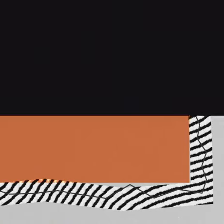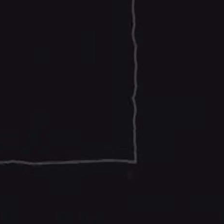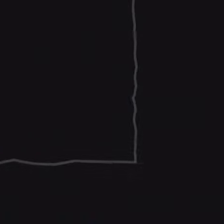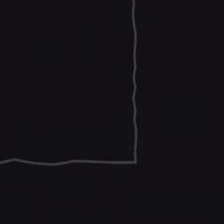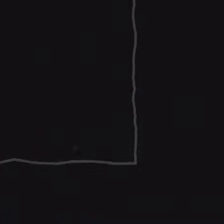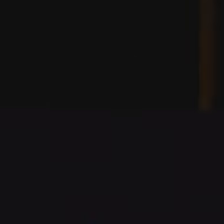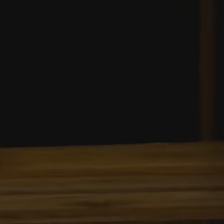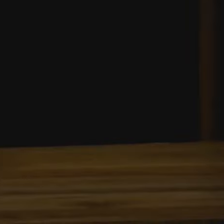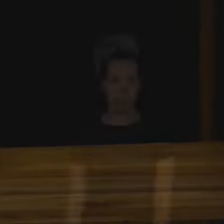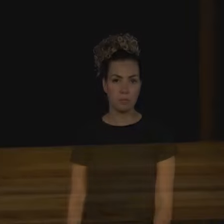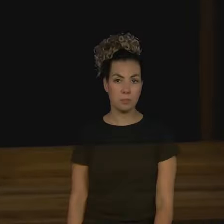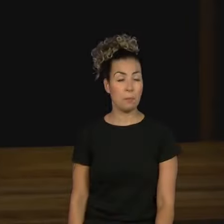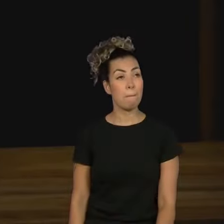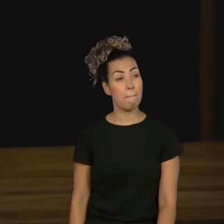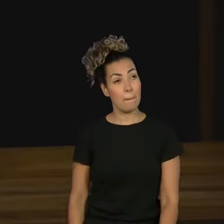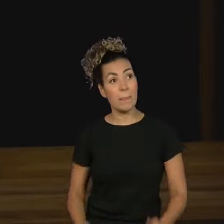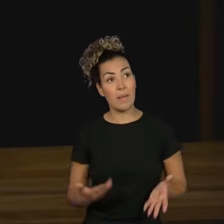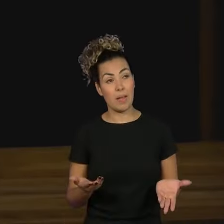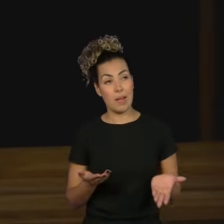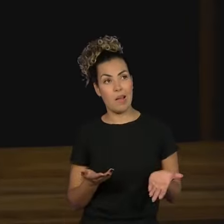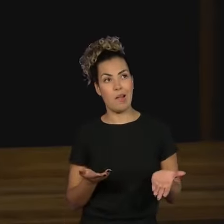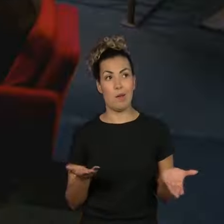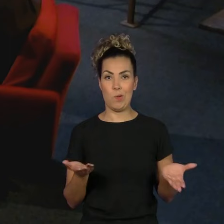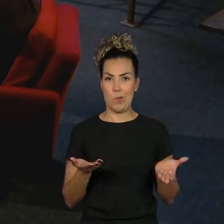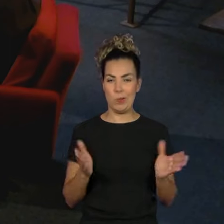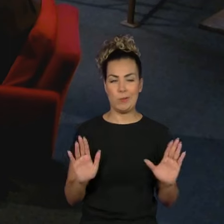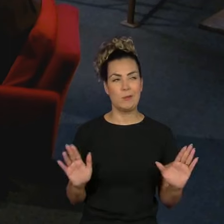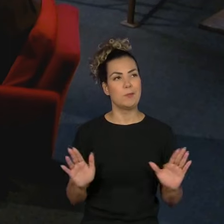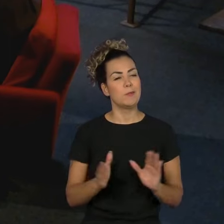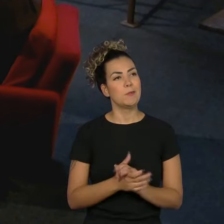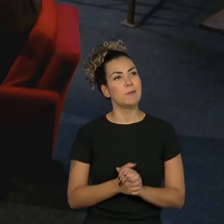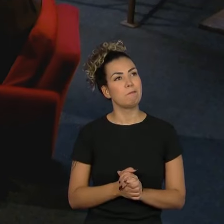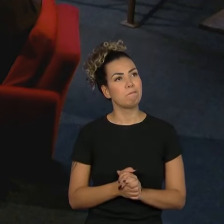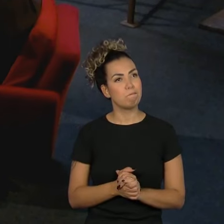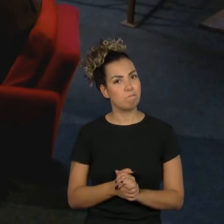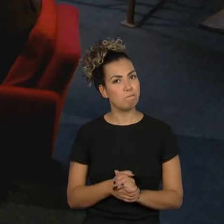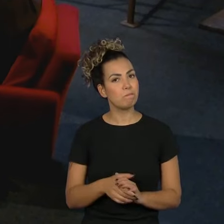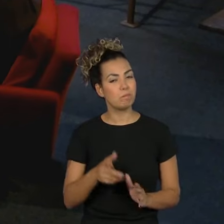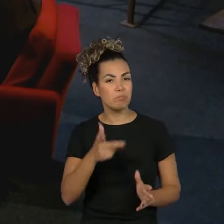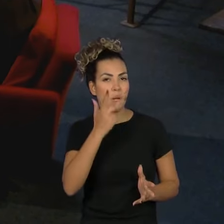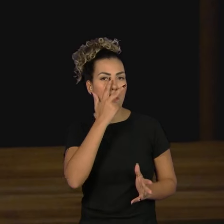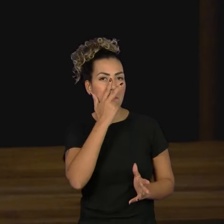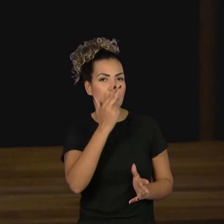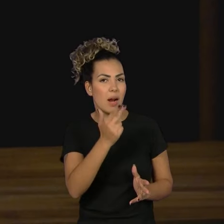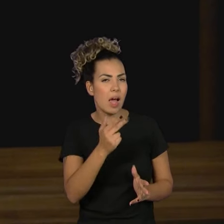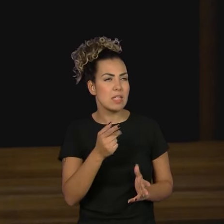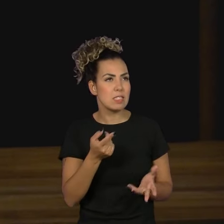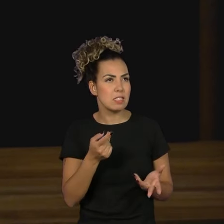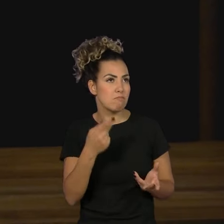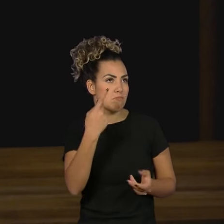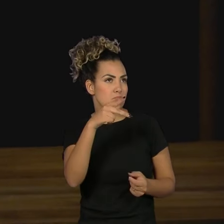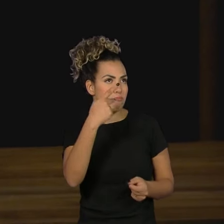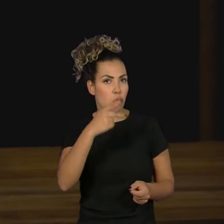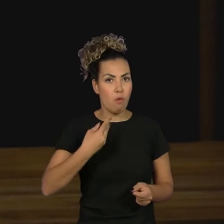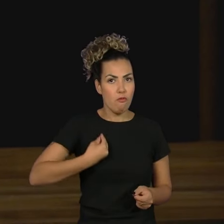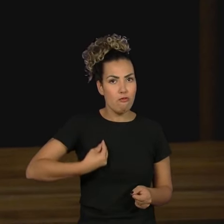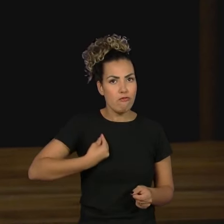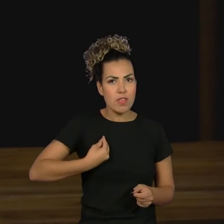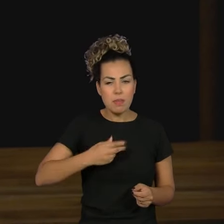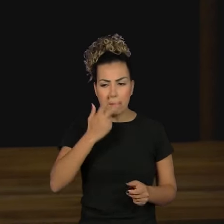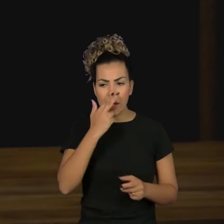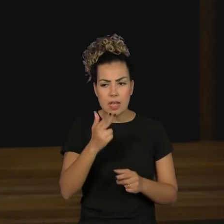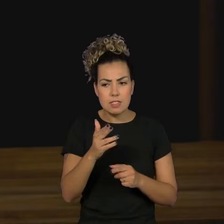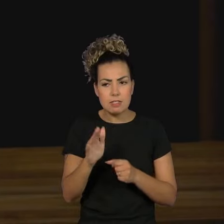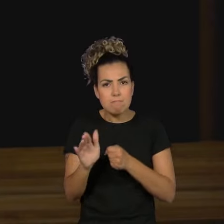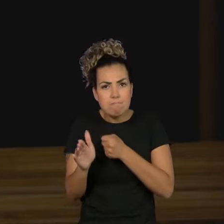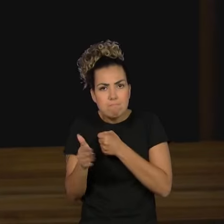nós agora uma coisa que você faz eh uma uma certa reserva eh da sua vida pessoal o quanto